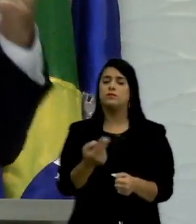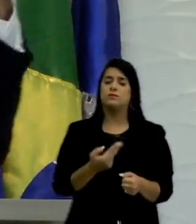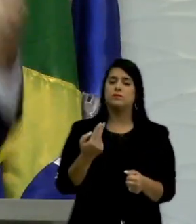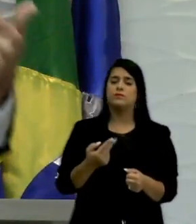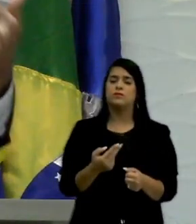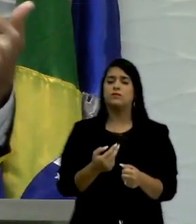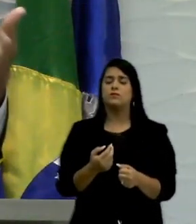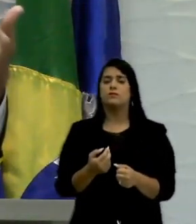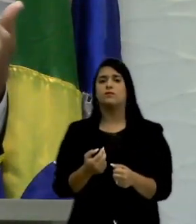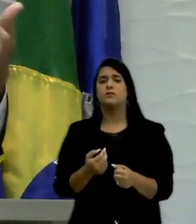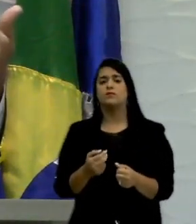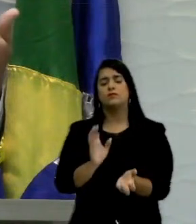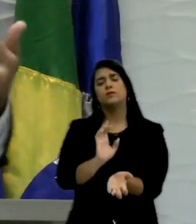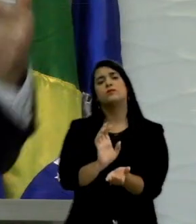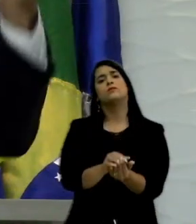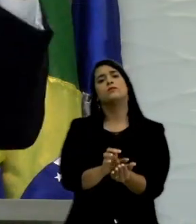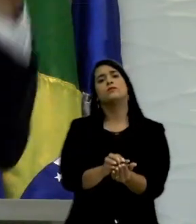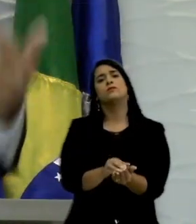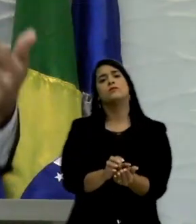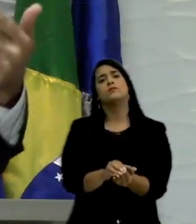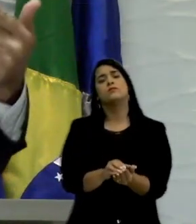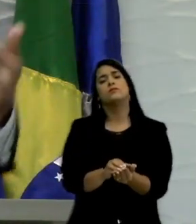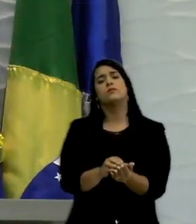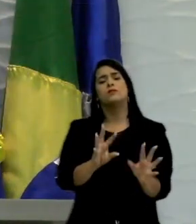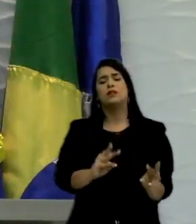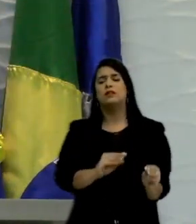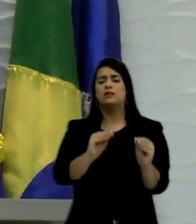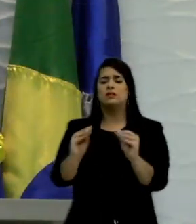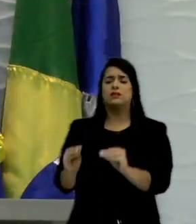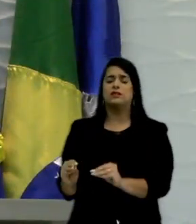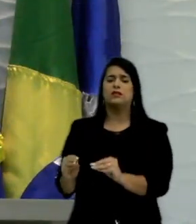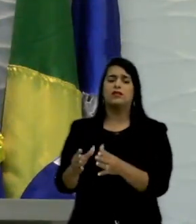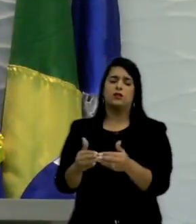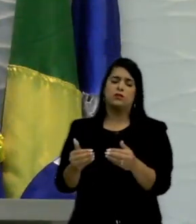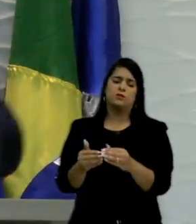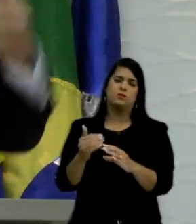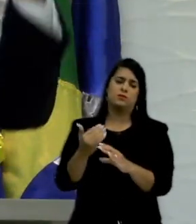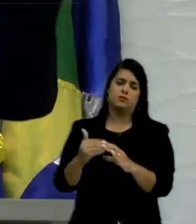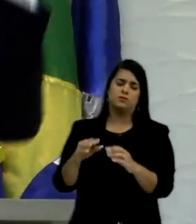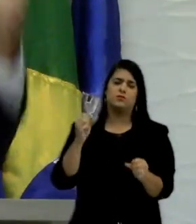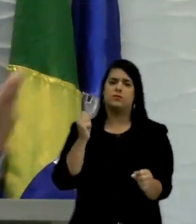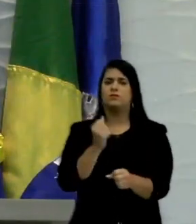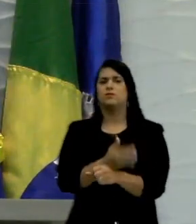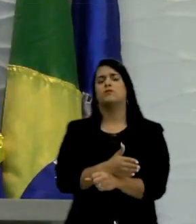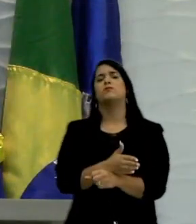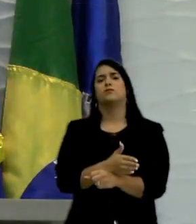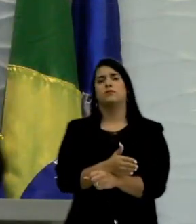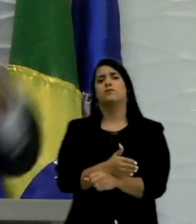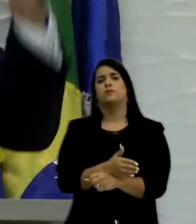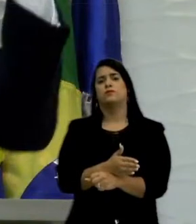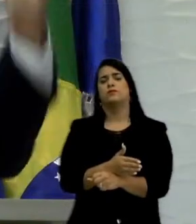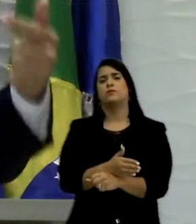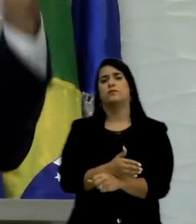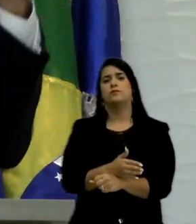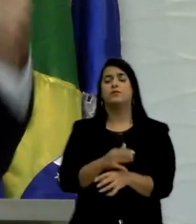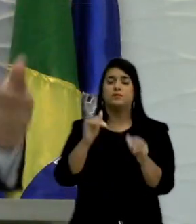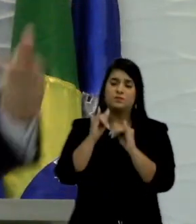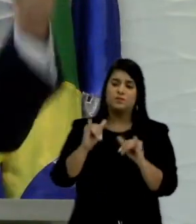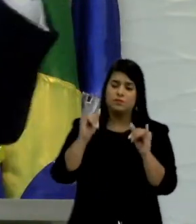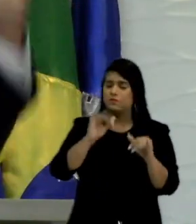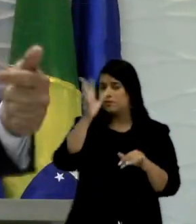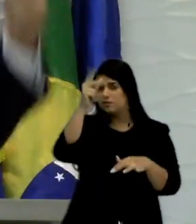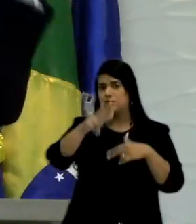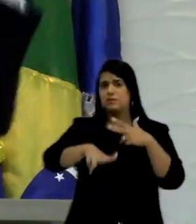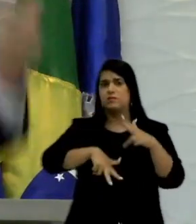ser atendido em Recife, para entregar o nosso requerimento que foi aprovado por esta casa, para dizer das nossas dificuldades, para dizer que São Bento do Una